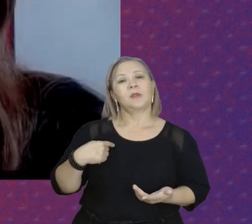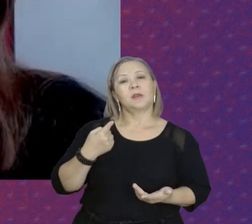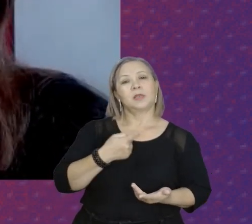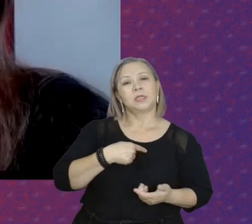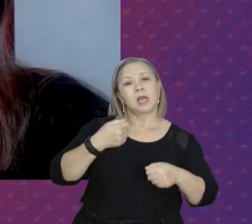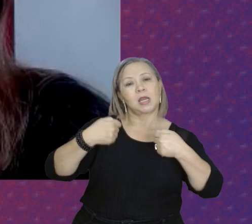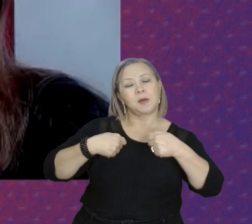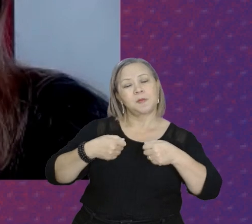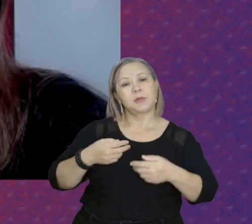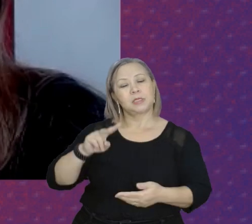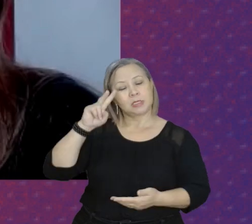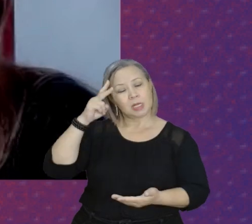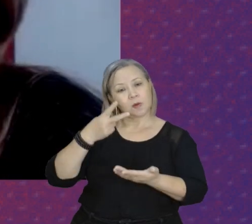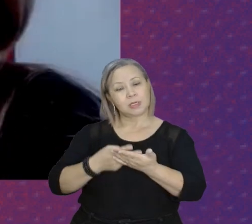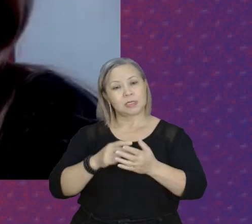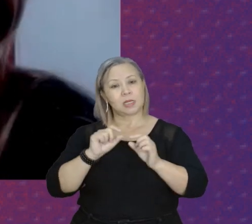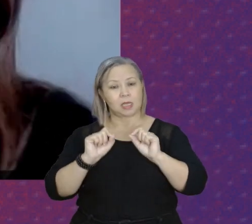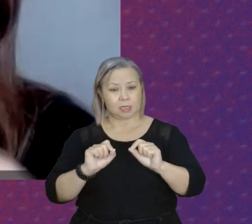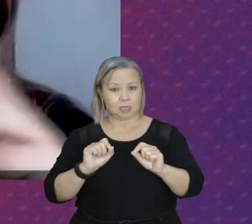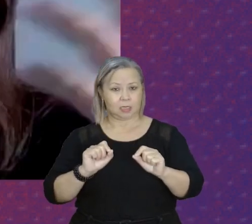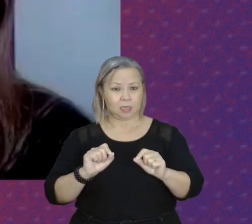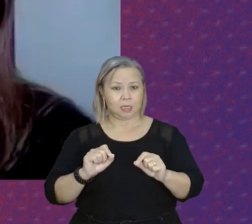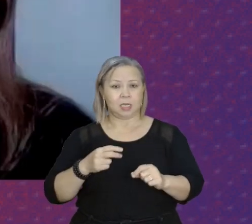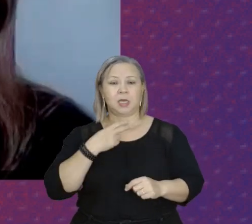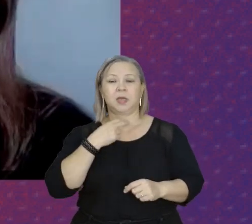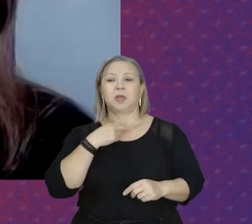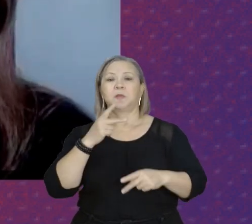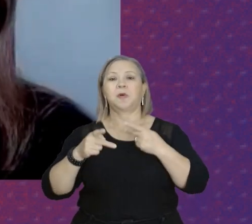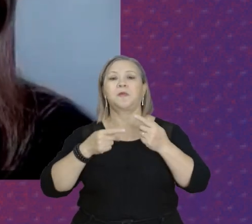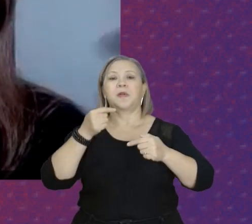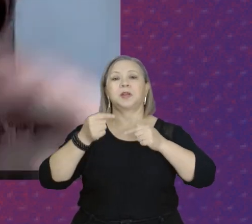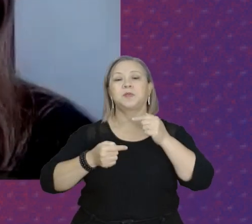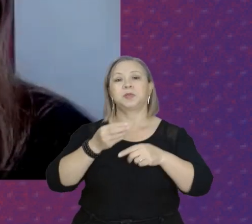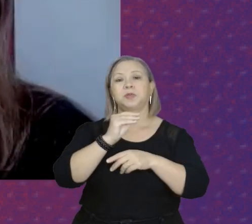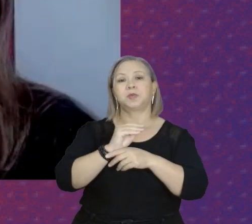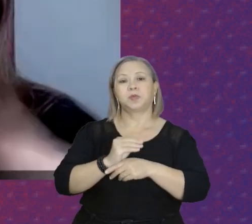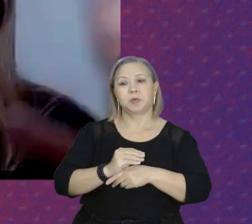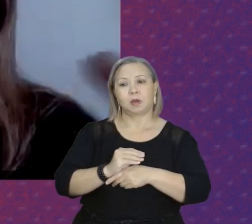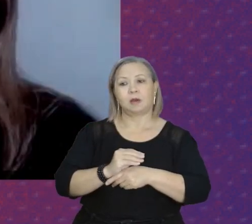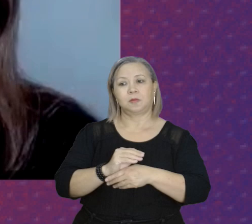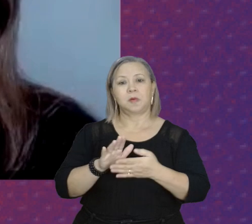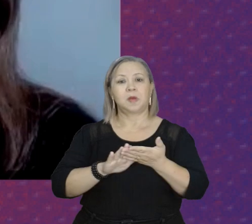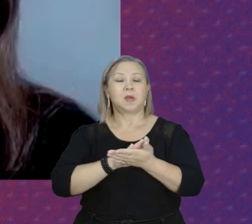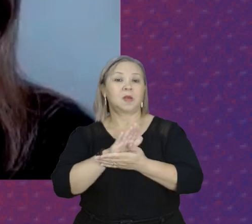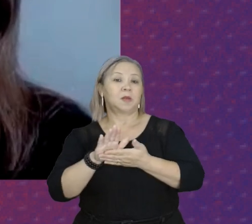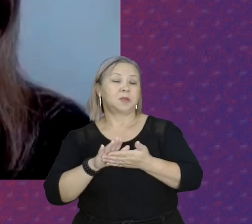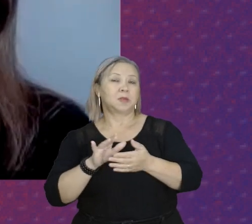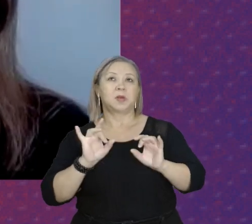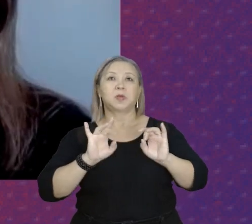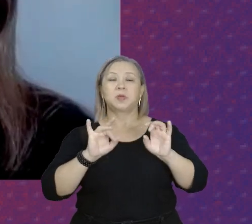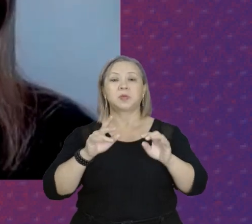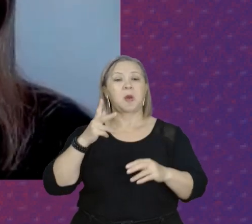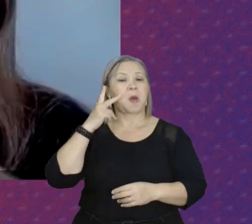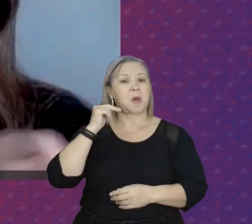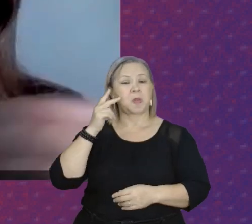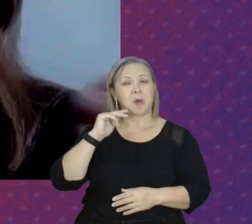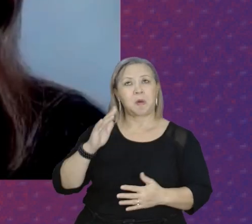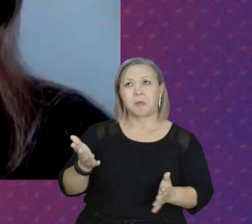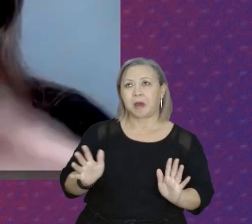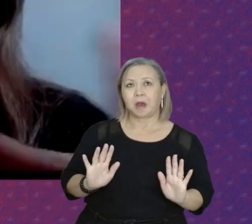precisa considerar que a gente não pode falar sobre as políticas de cuidado simplesmente de uma forma normativa,